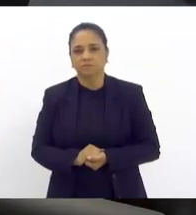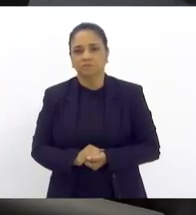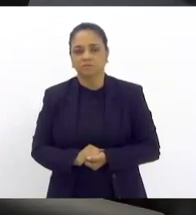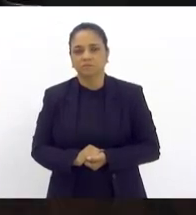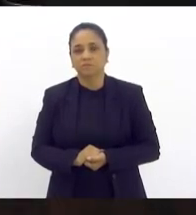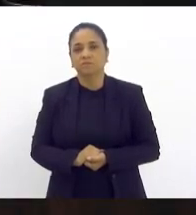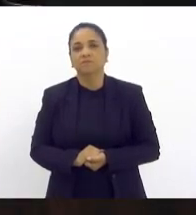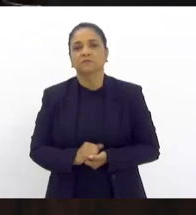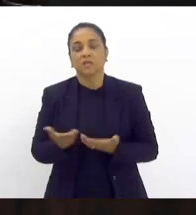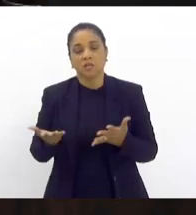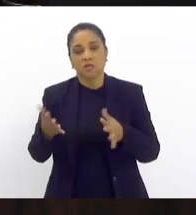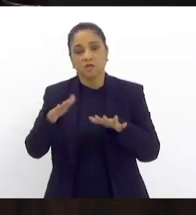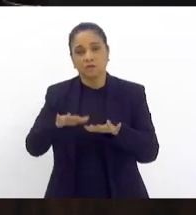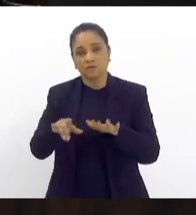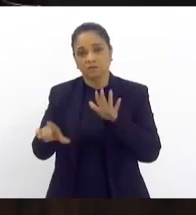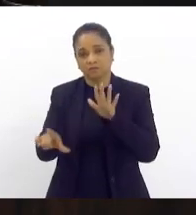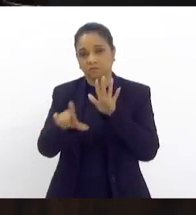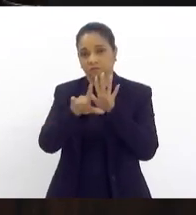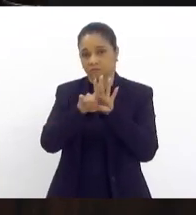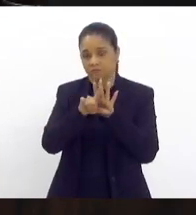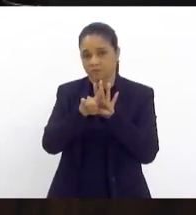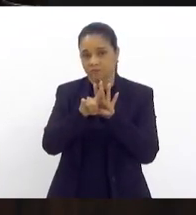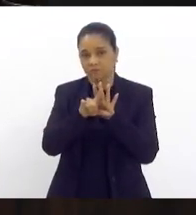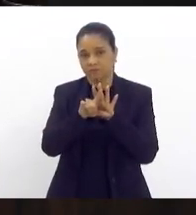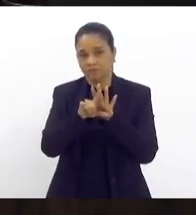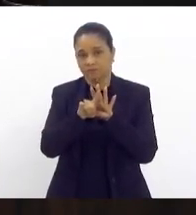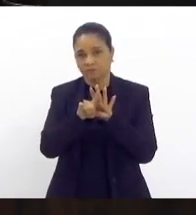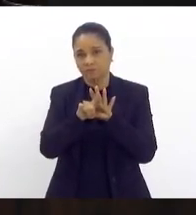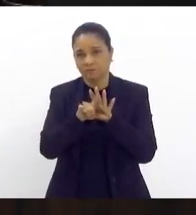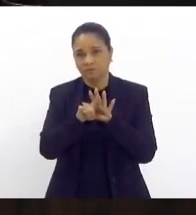requer de inclusão na ordem do dia